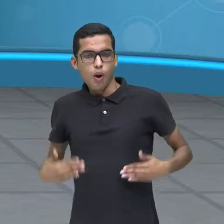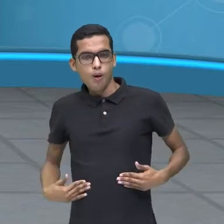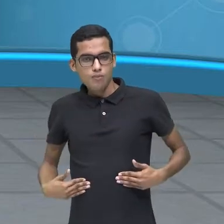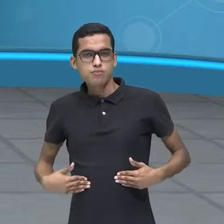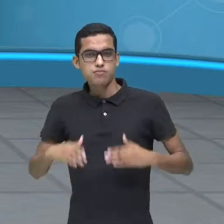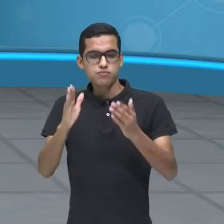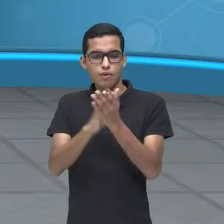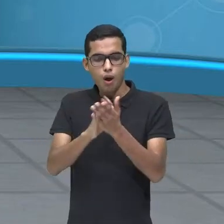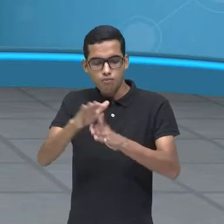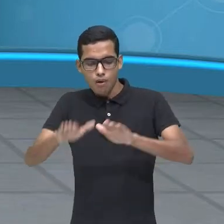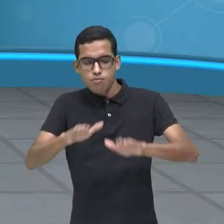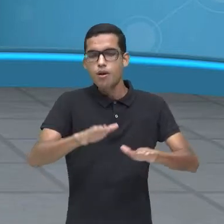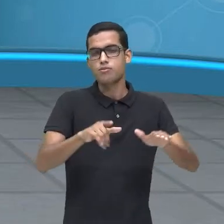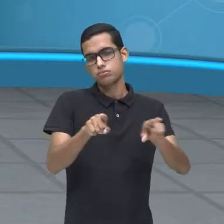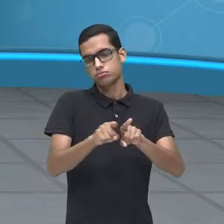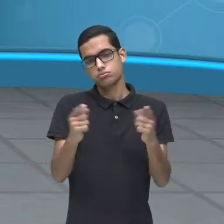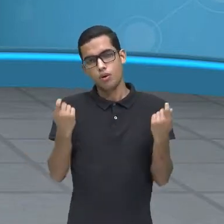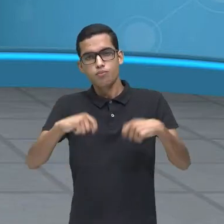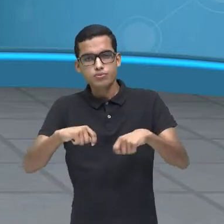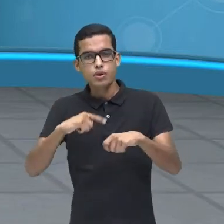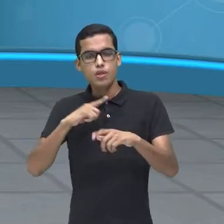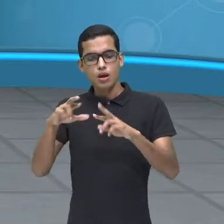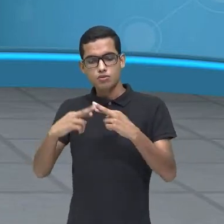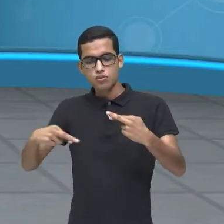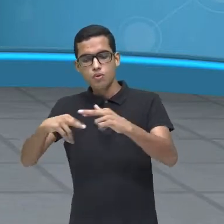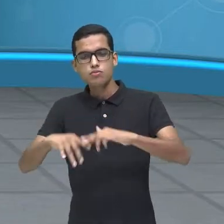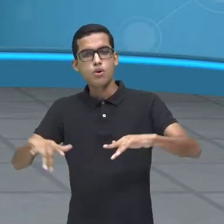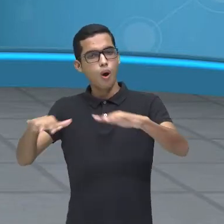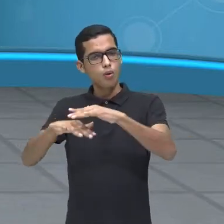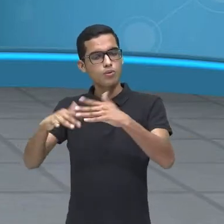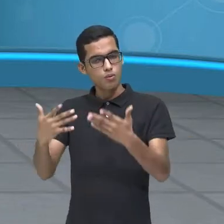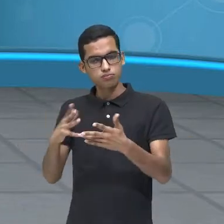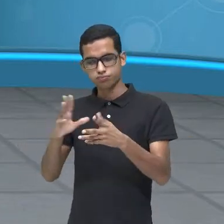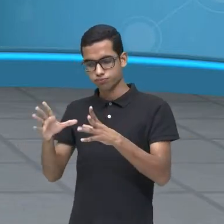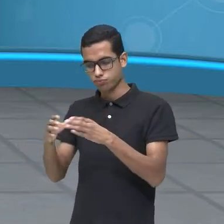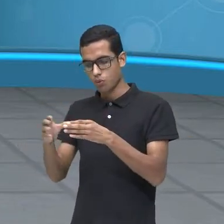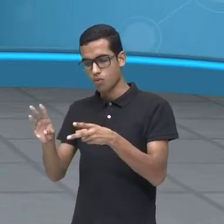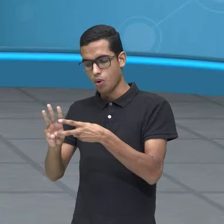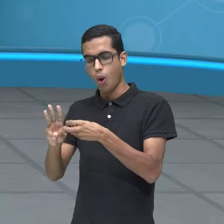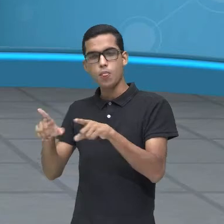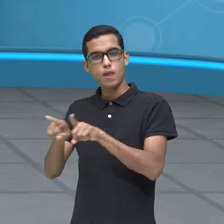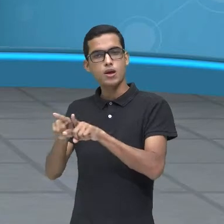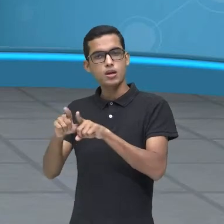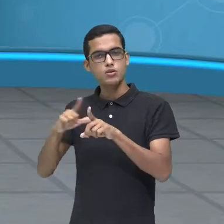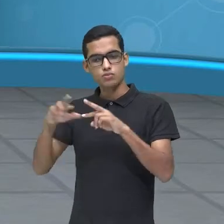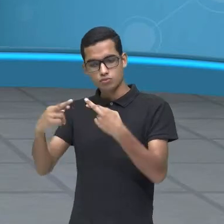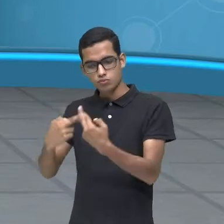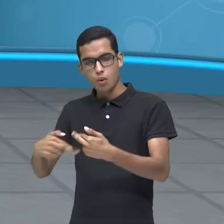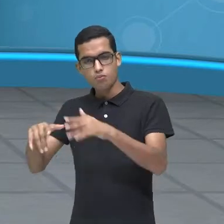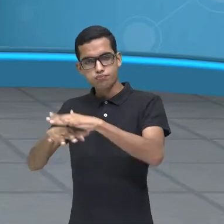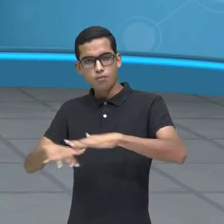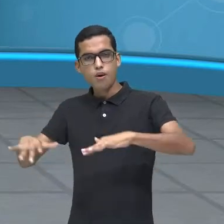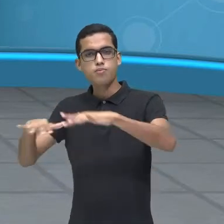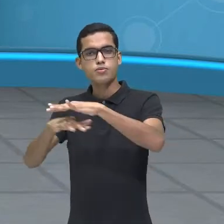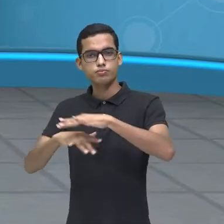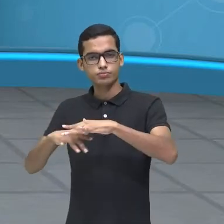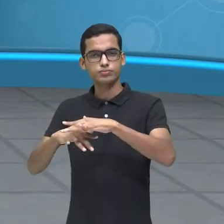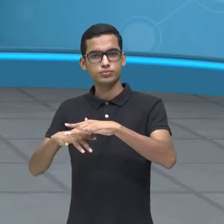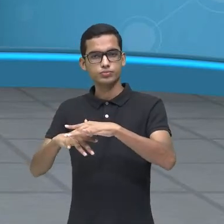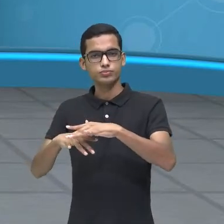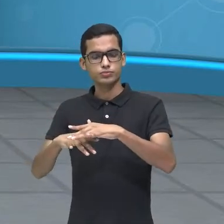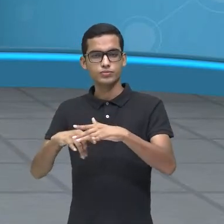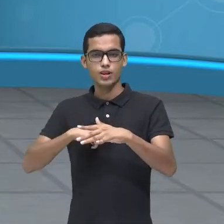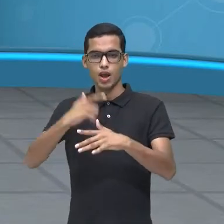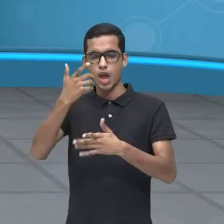deles que são ritualísticas, que fazem parte de alguns rituais, certo? Eu costumo falar que aqui